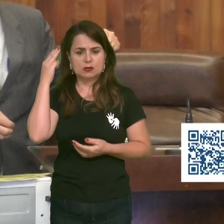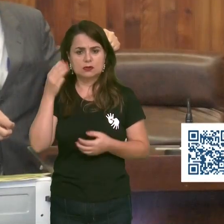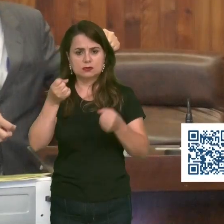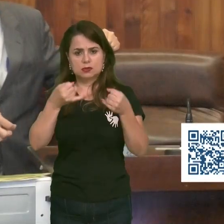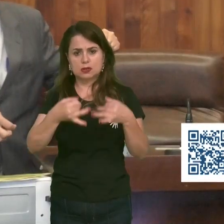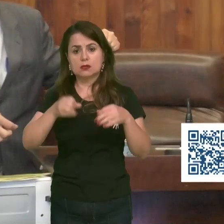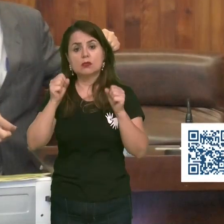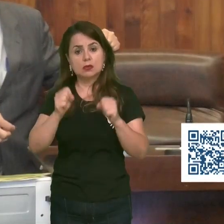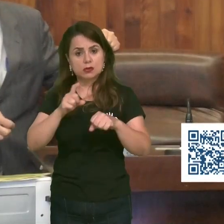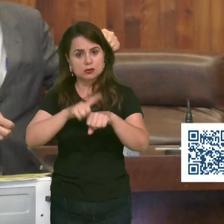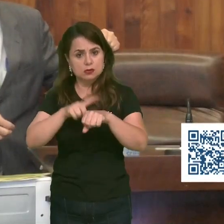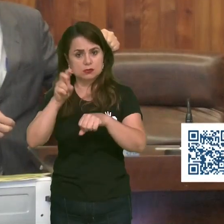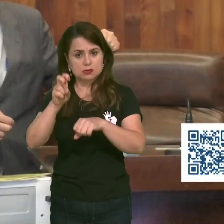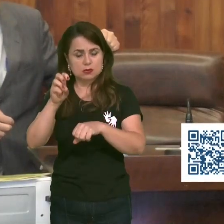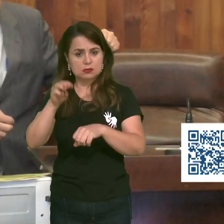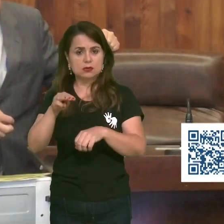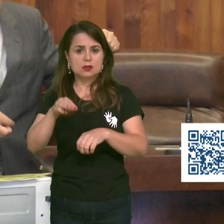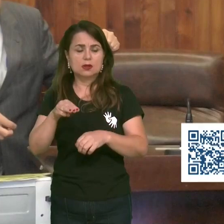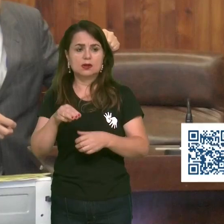por 5 minutos para